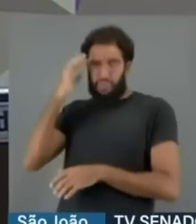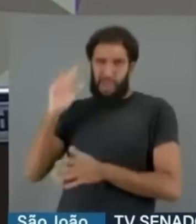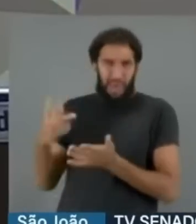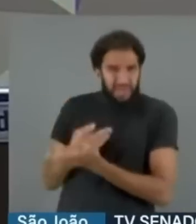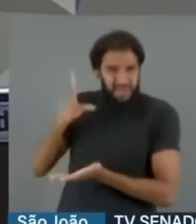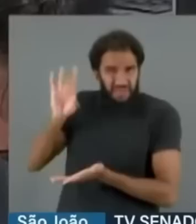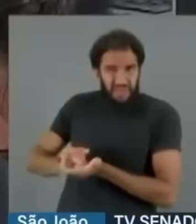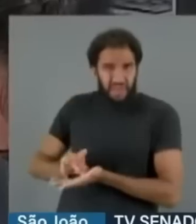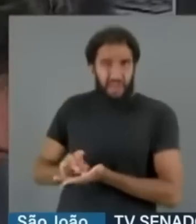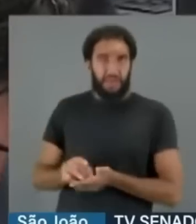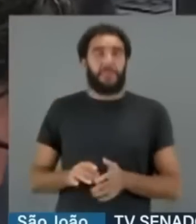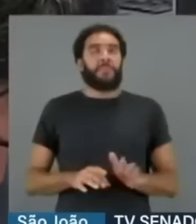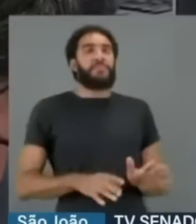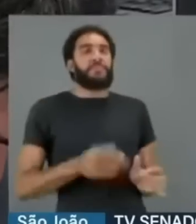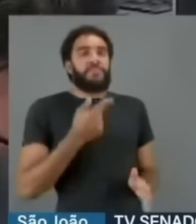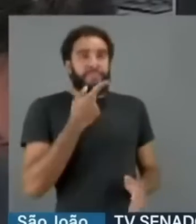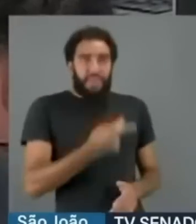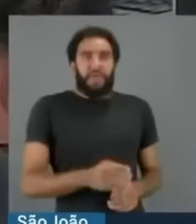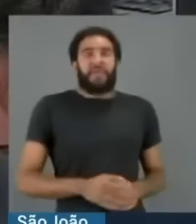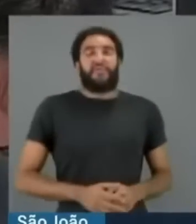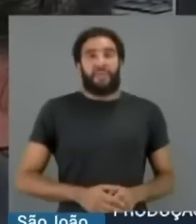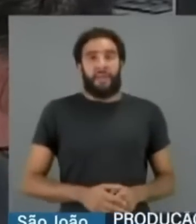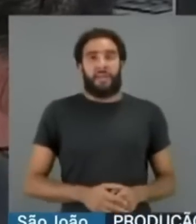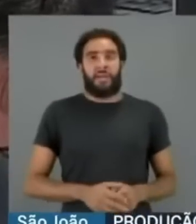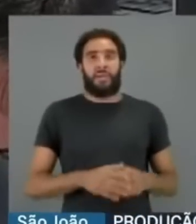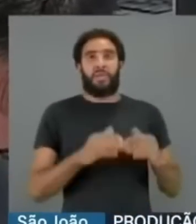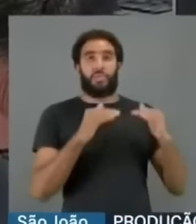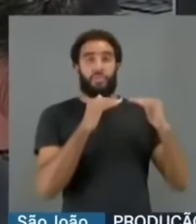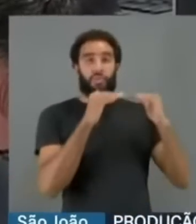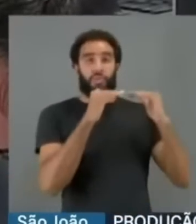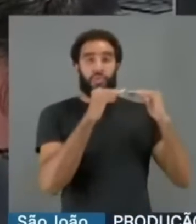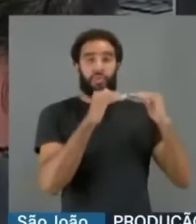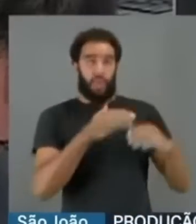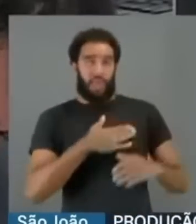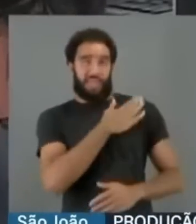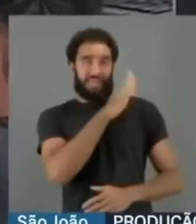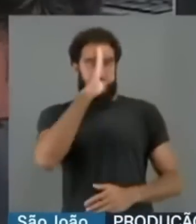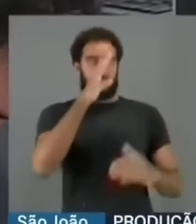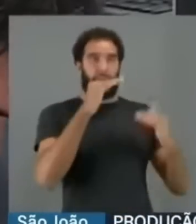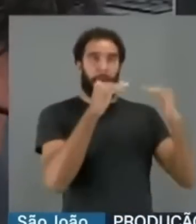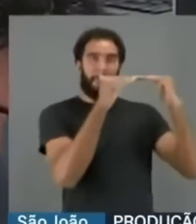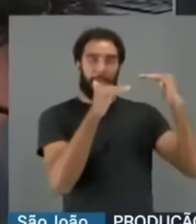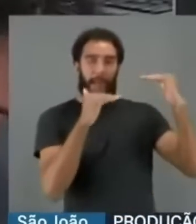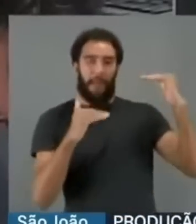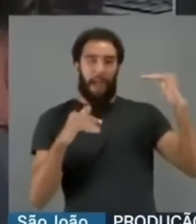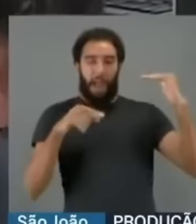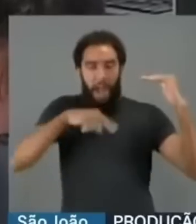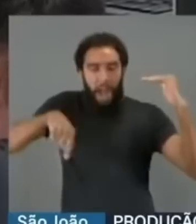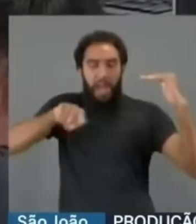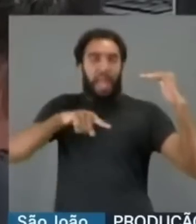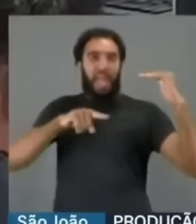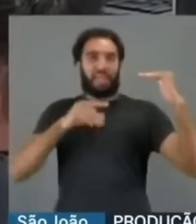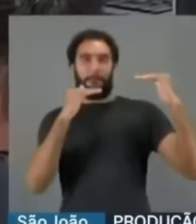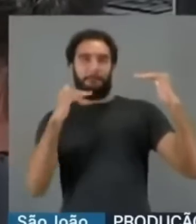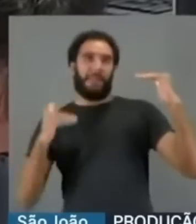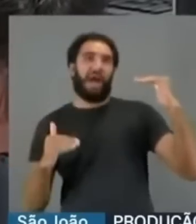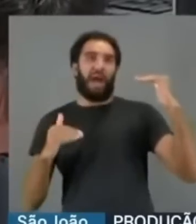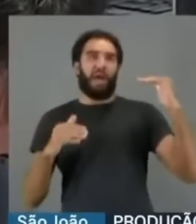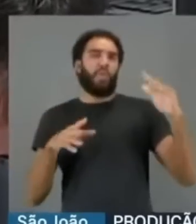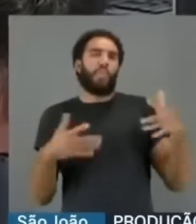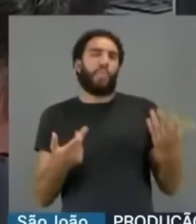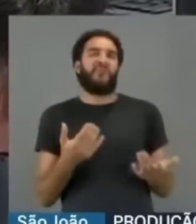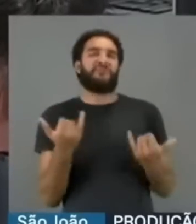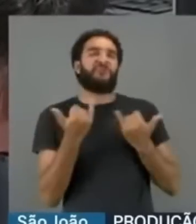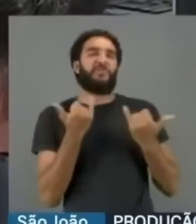Tá. E quando o senhor afirma que da divisão para baixo, o pessoal está com o Bolsonaro, qual é a informação que o senhor tem